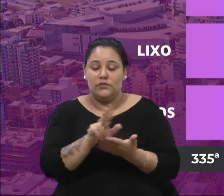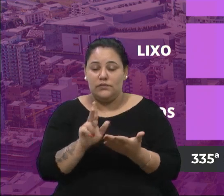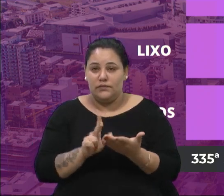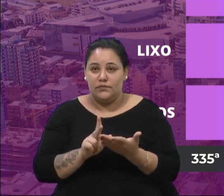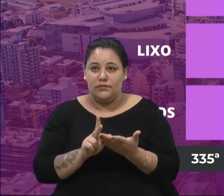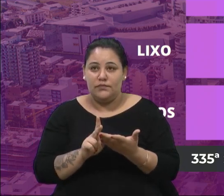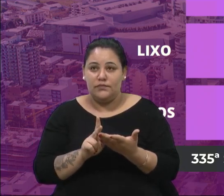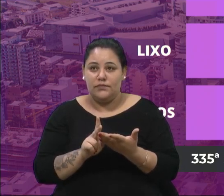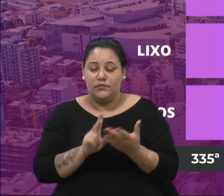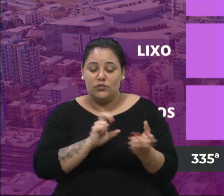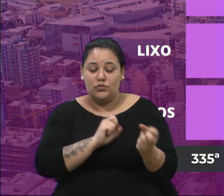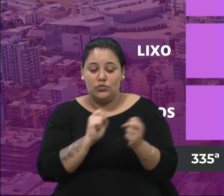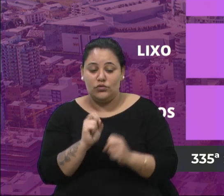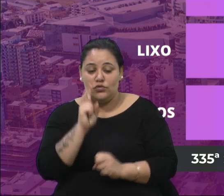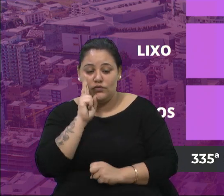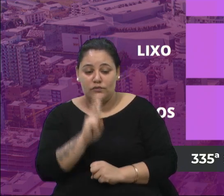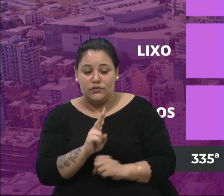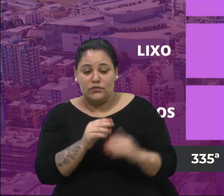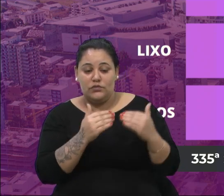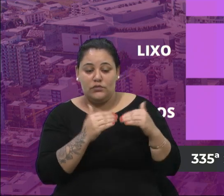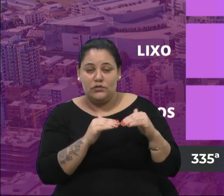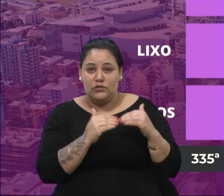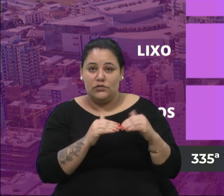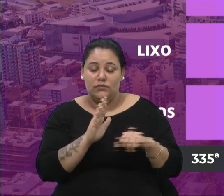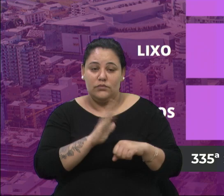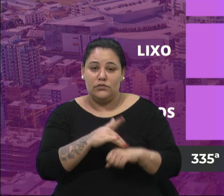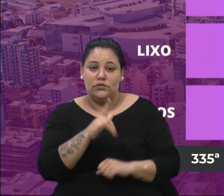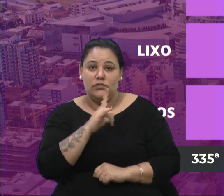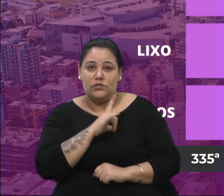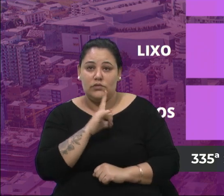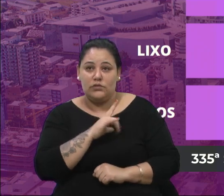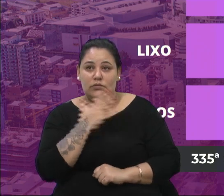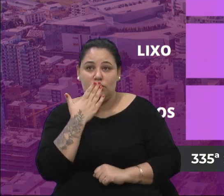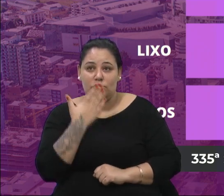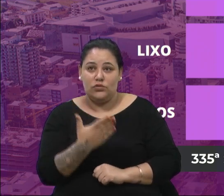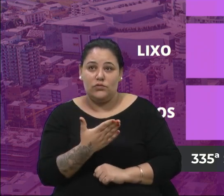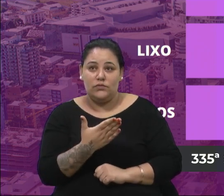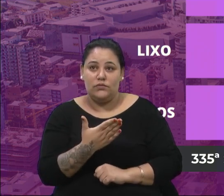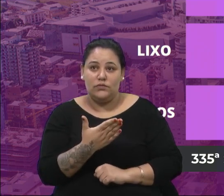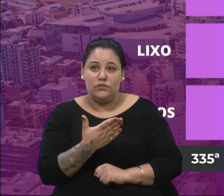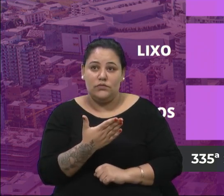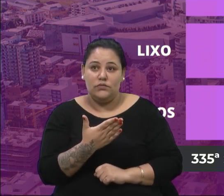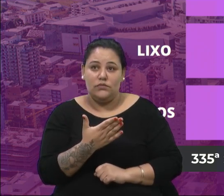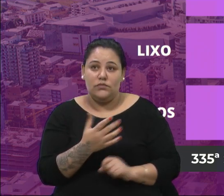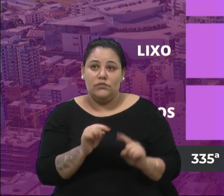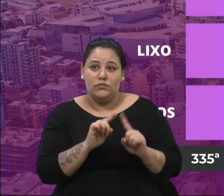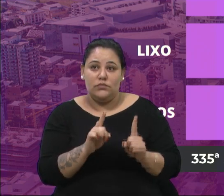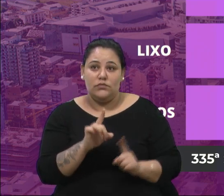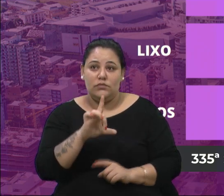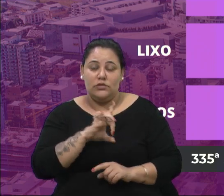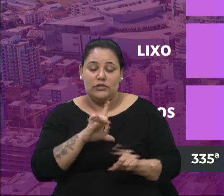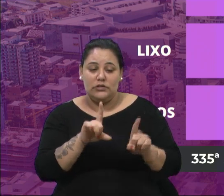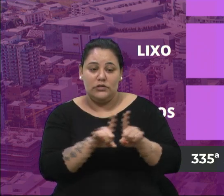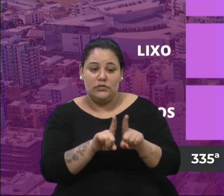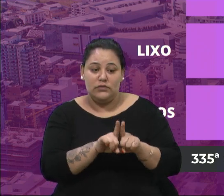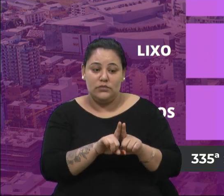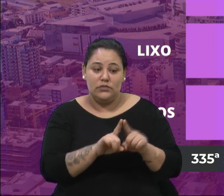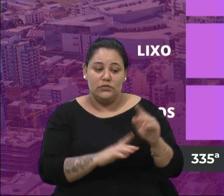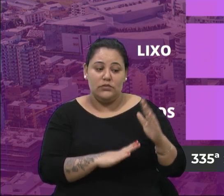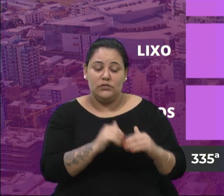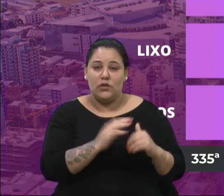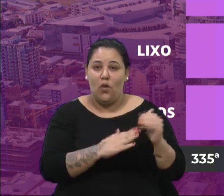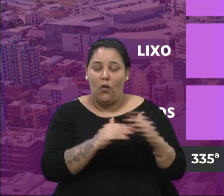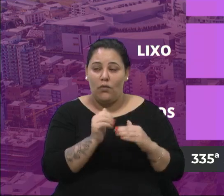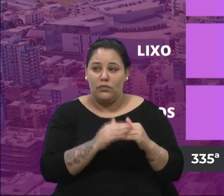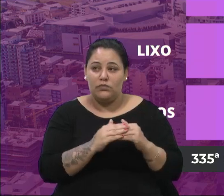que o trânsito é onde mais tem pedidos, né? Mas tem também de obras, de urbanismo,